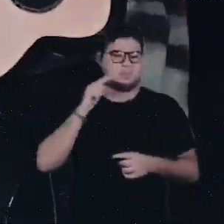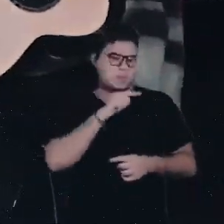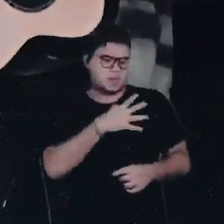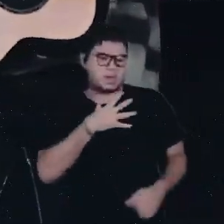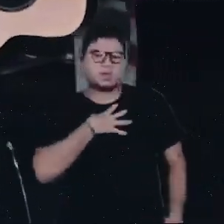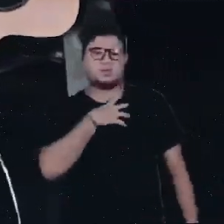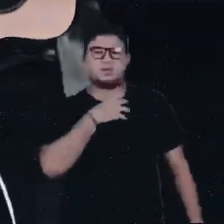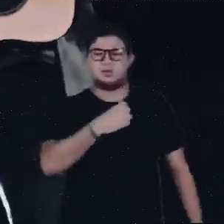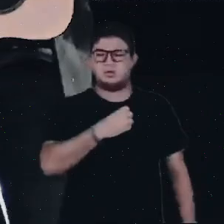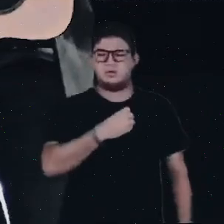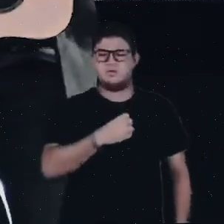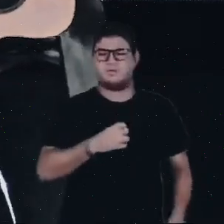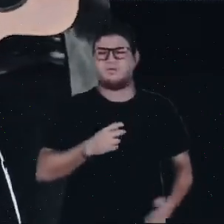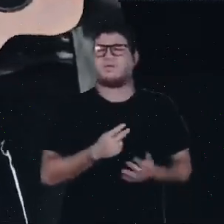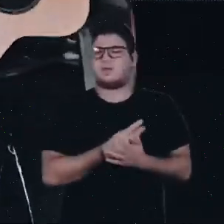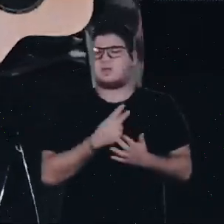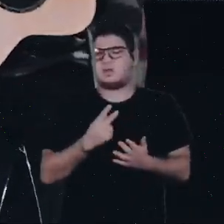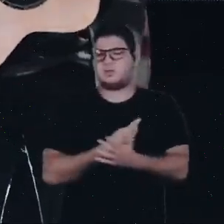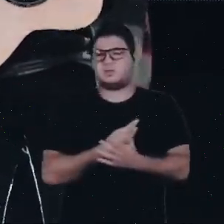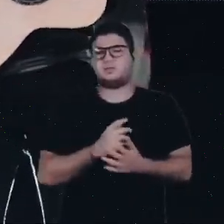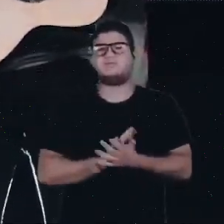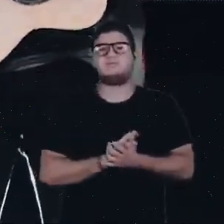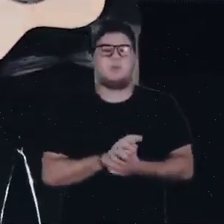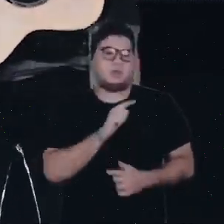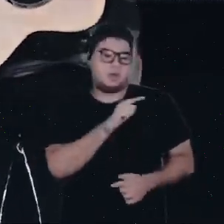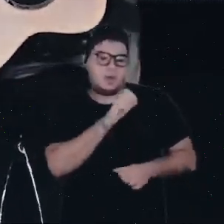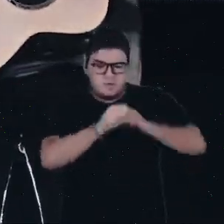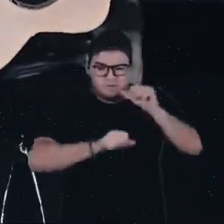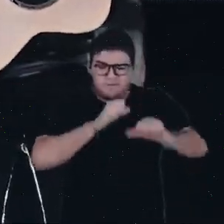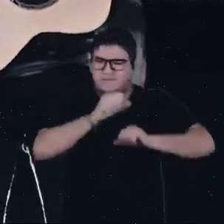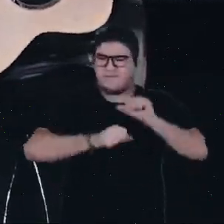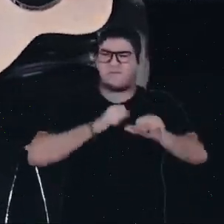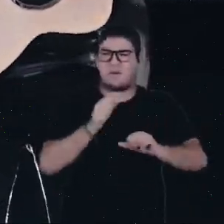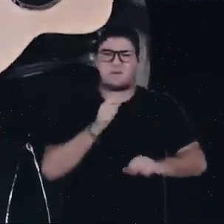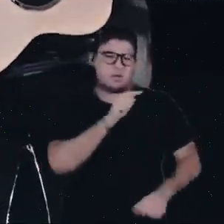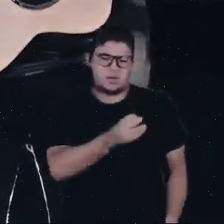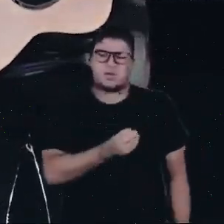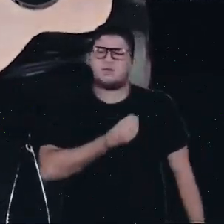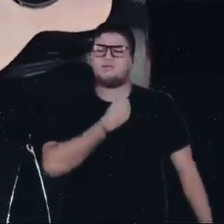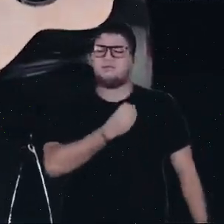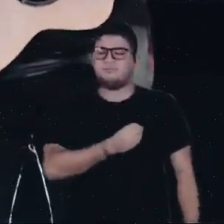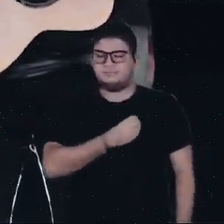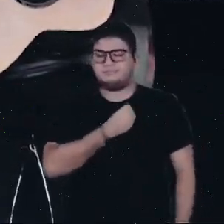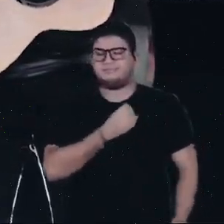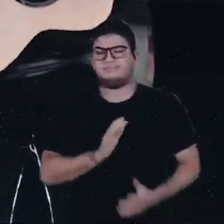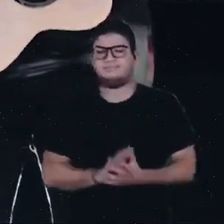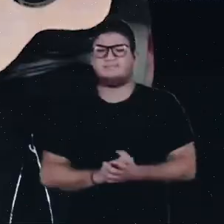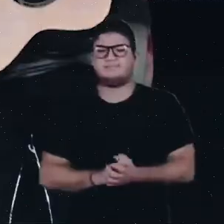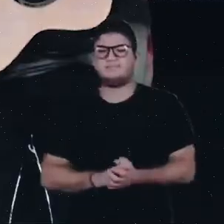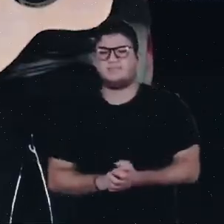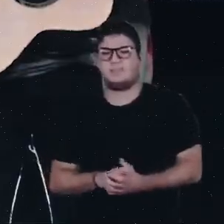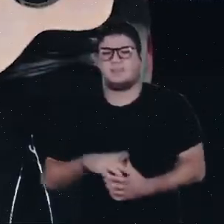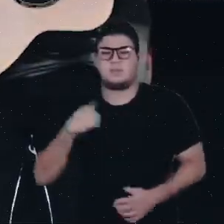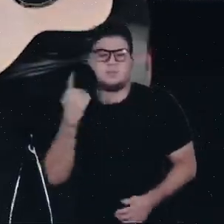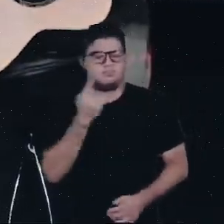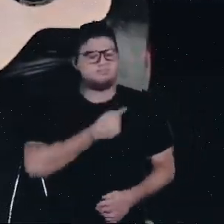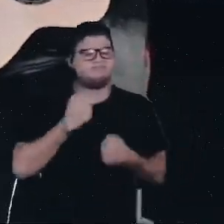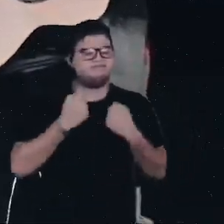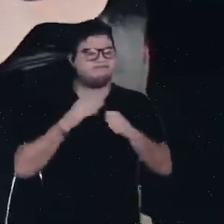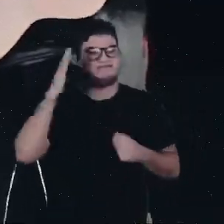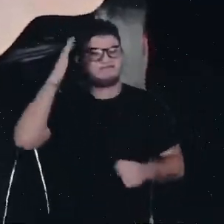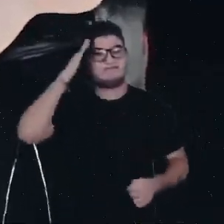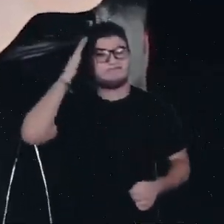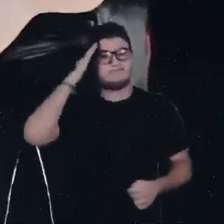filho pródigo tomou, algo vai mudar na sua vida. É isso que a gente tem que entender.